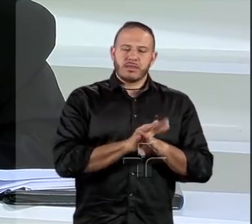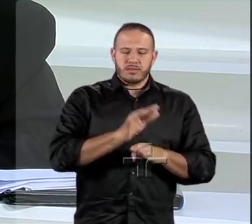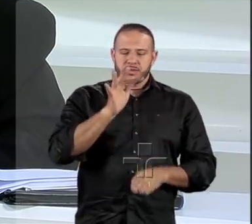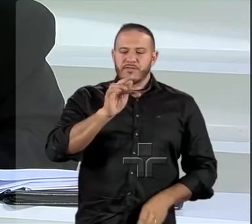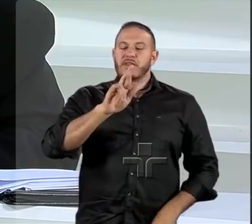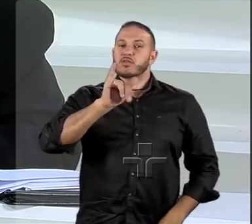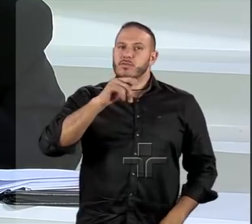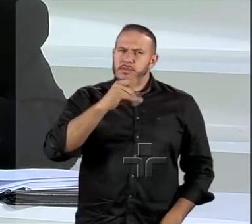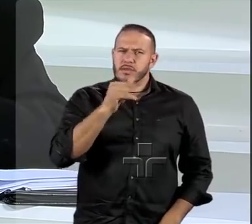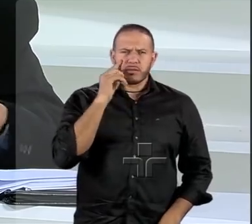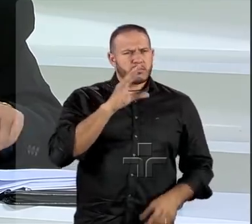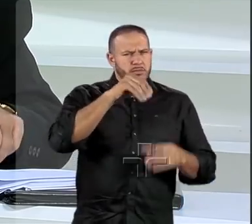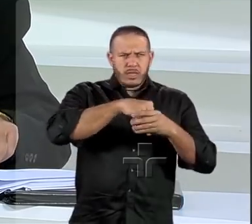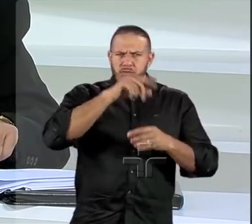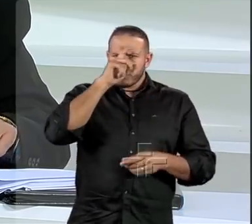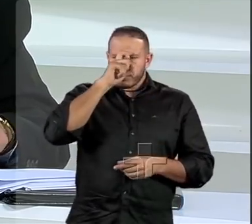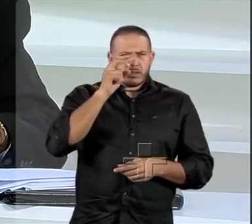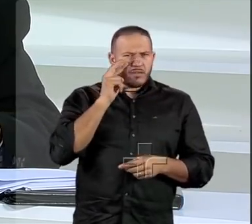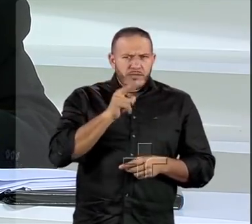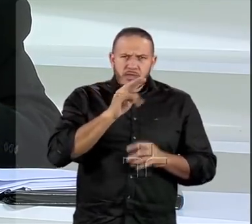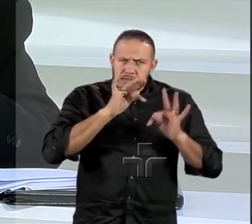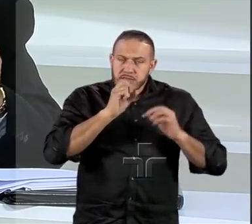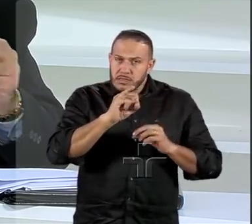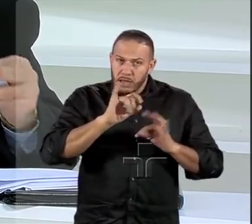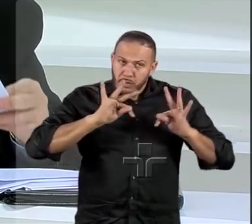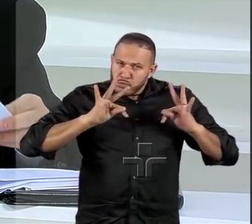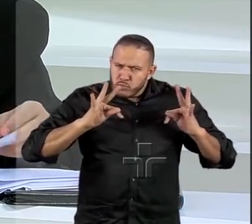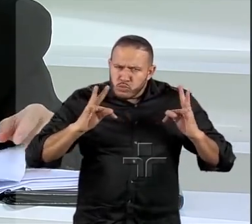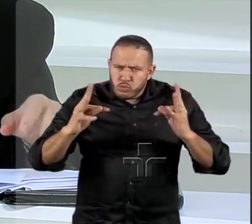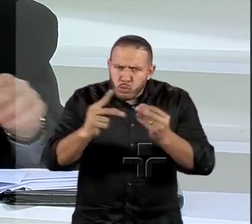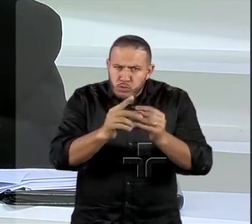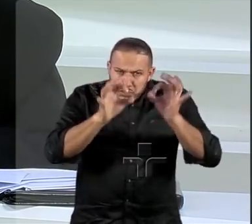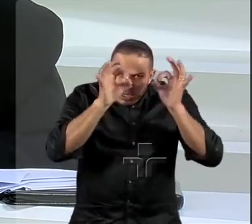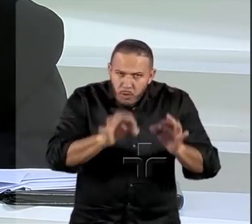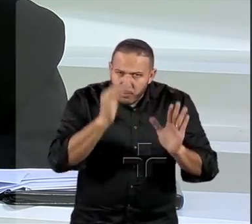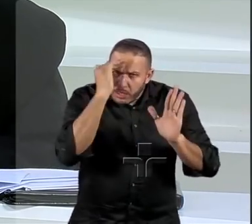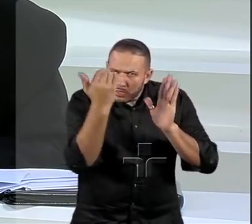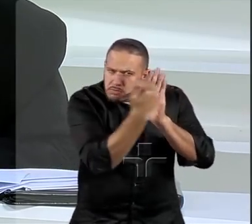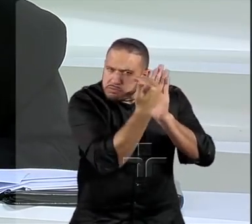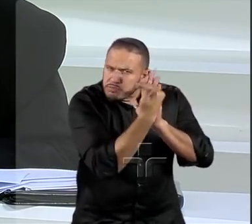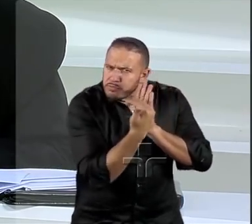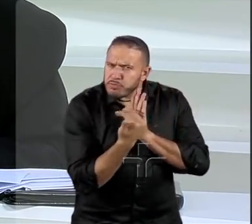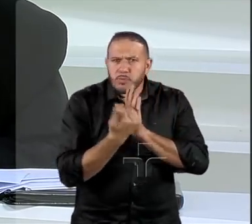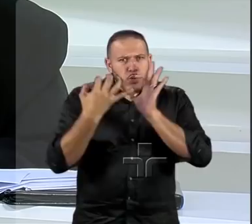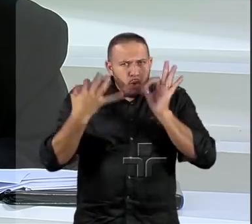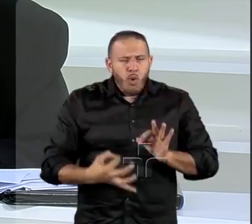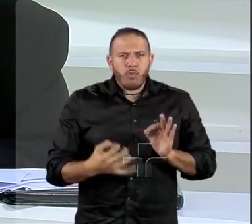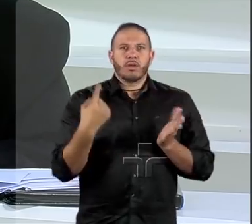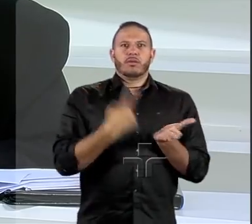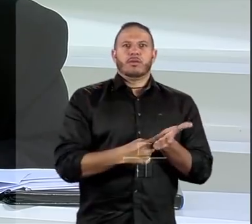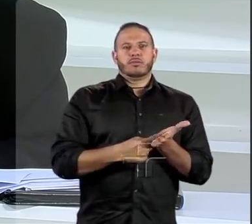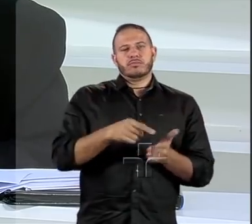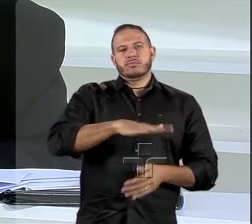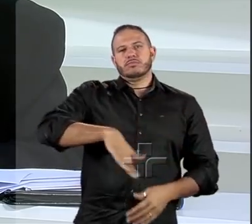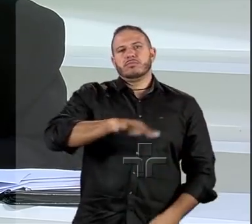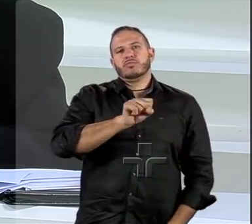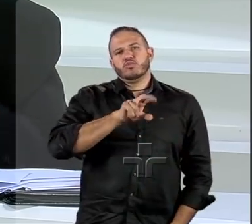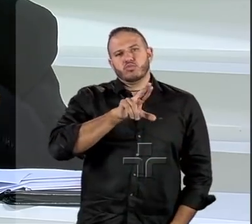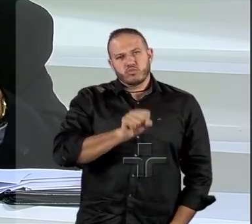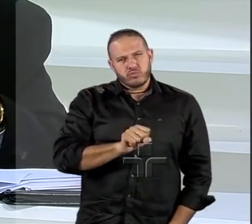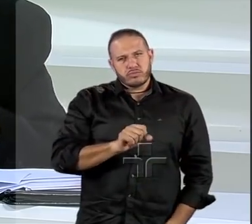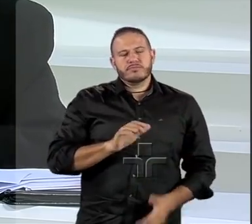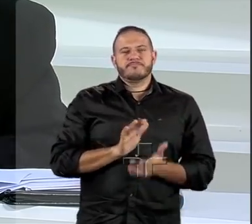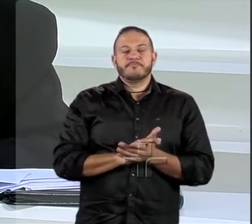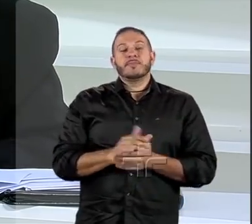e ver se todos eles realmente cumprem aquilo que assumem em relação ao SUS. Outra coisa que é uma fonte de